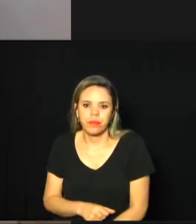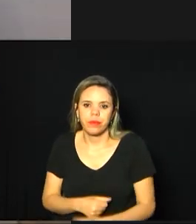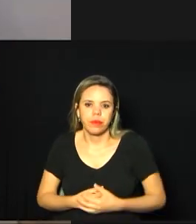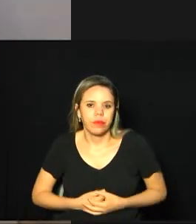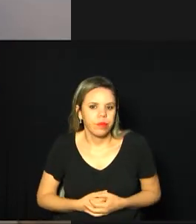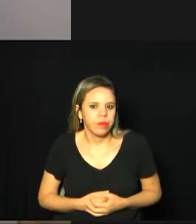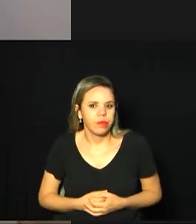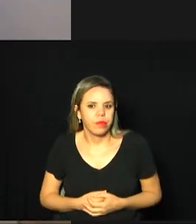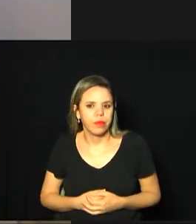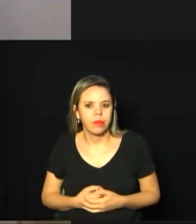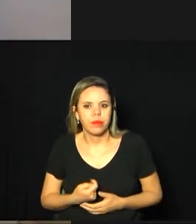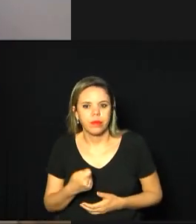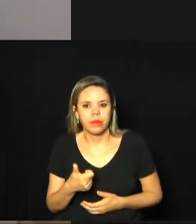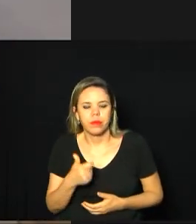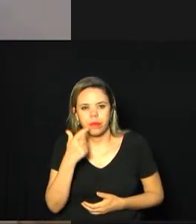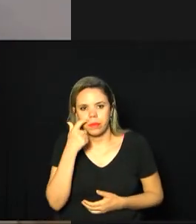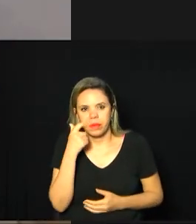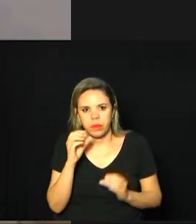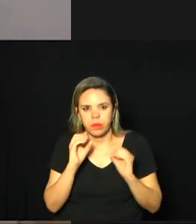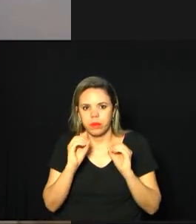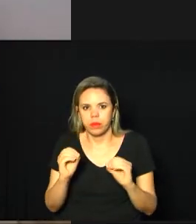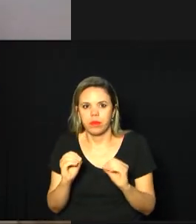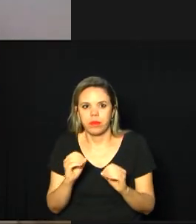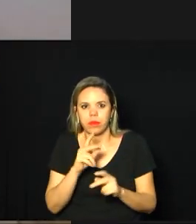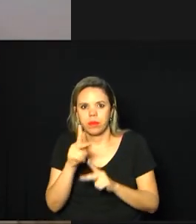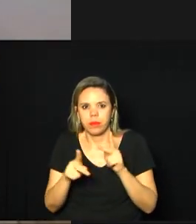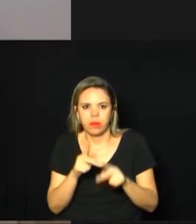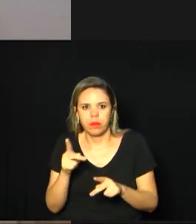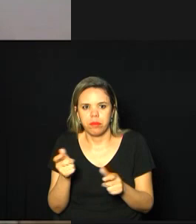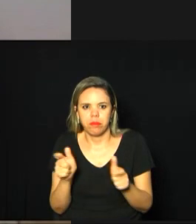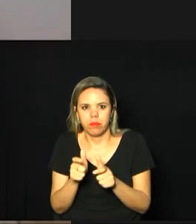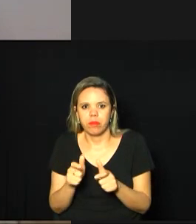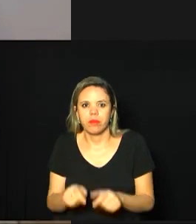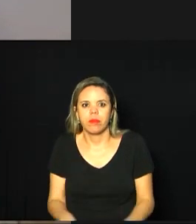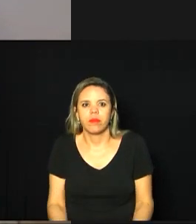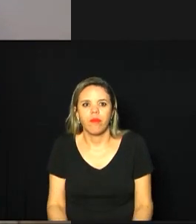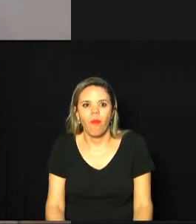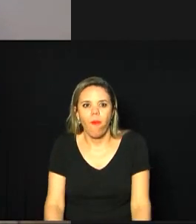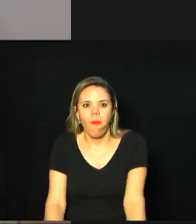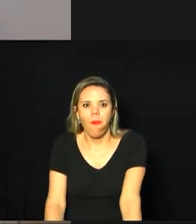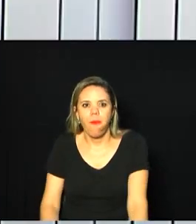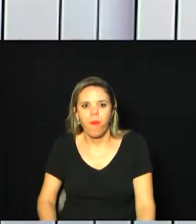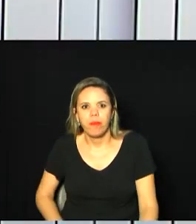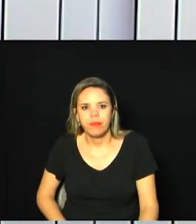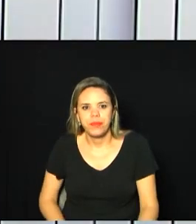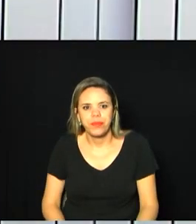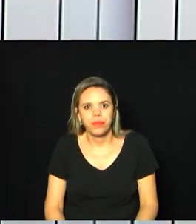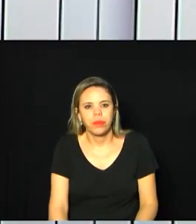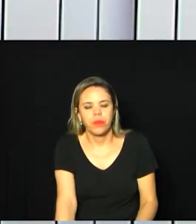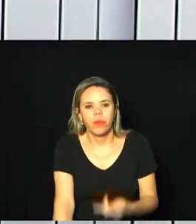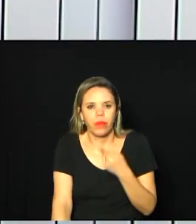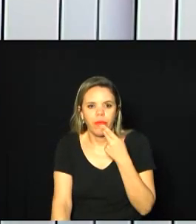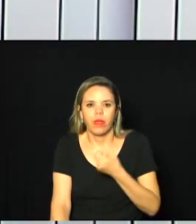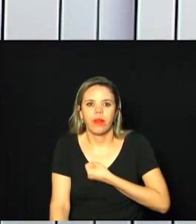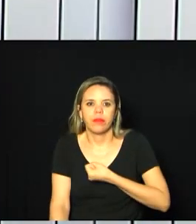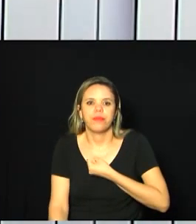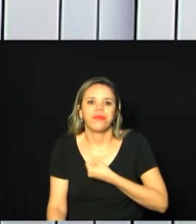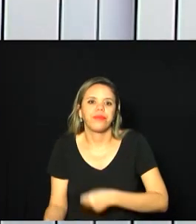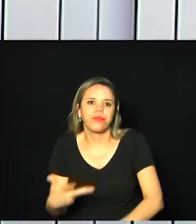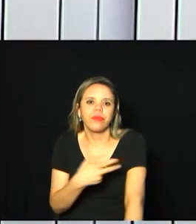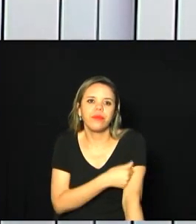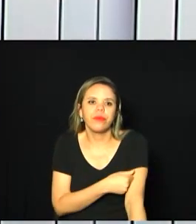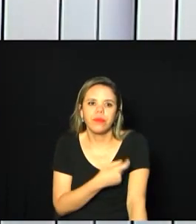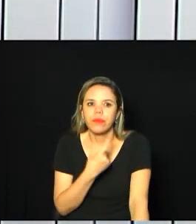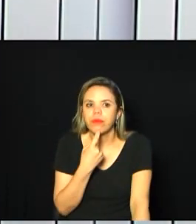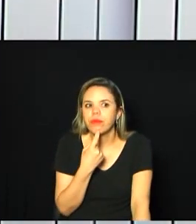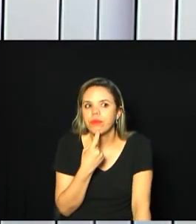assim, quase que inócuo em termos populacionais. Tá. Eu falei sobre os números de vacinação aqui